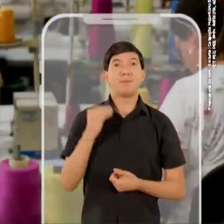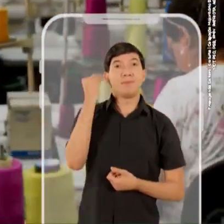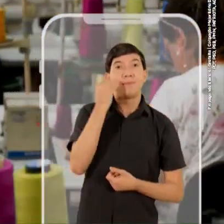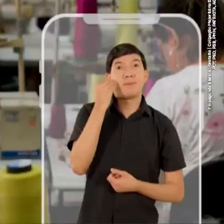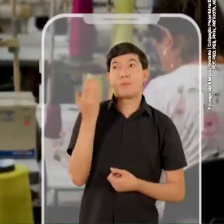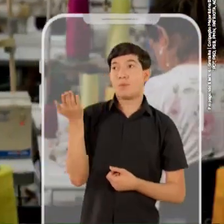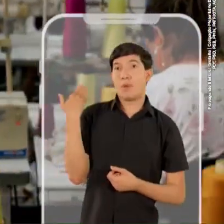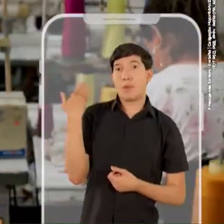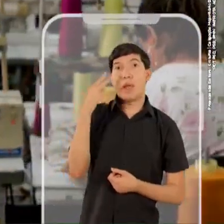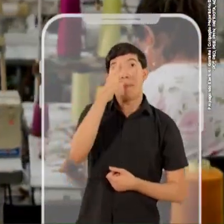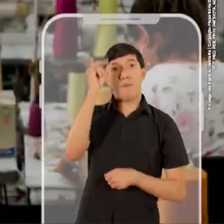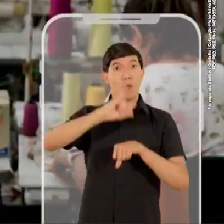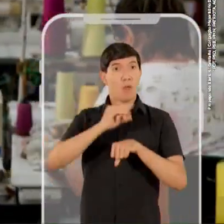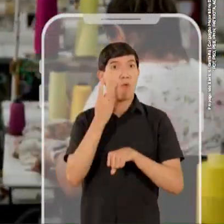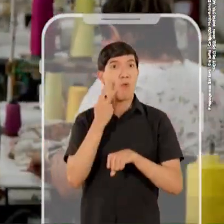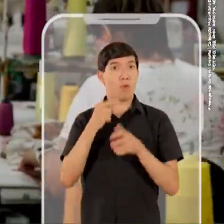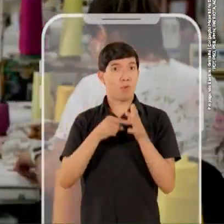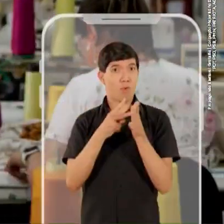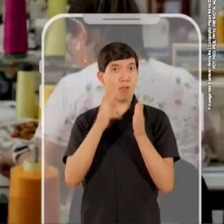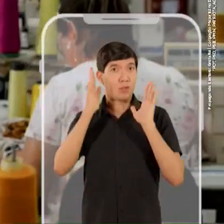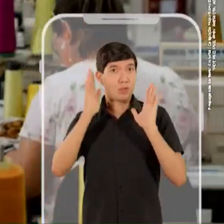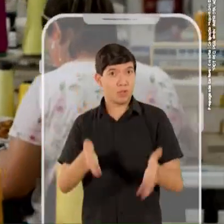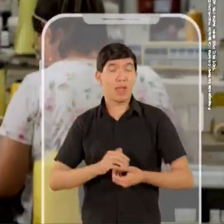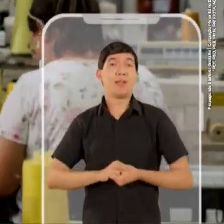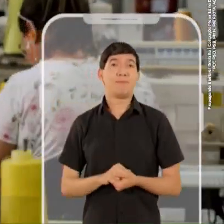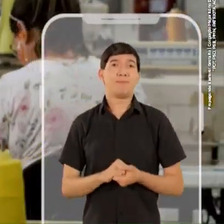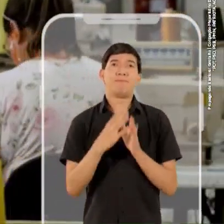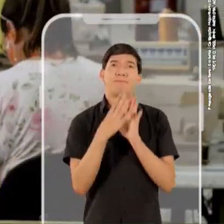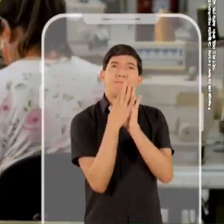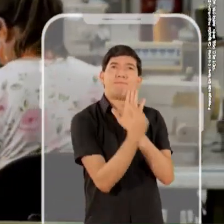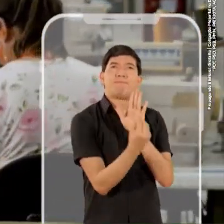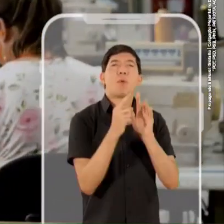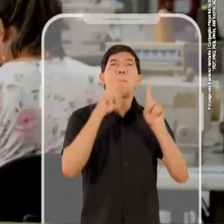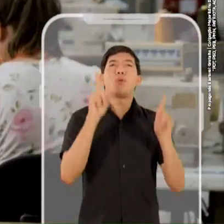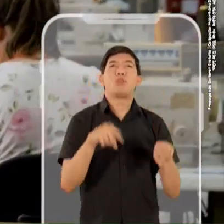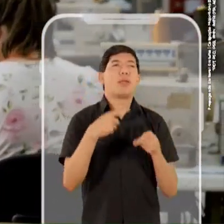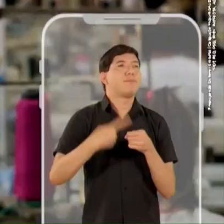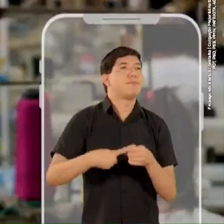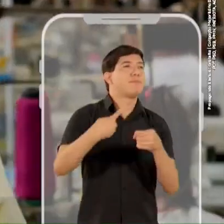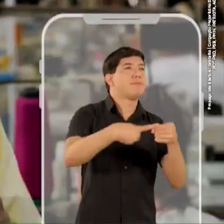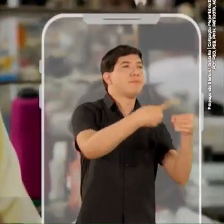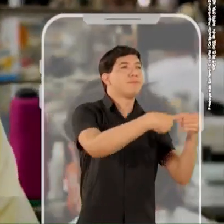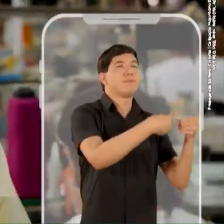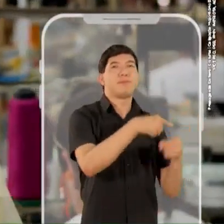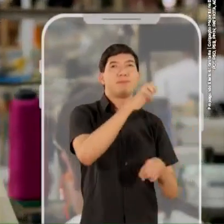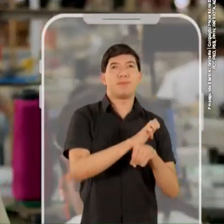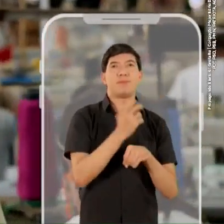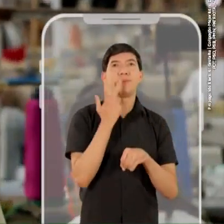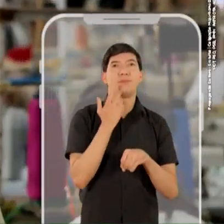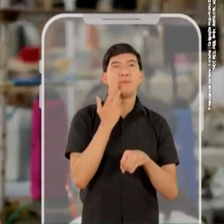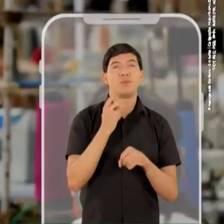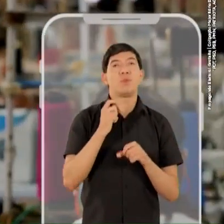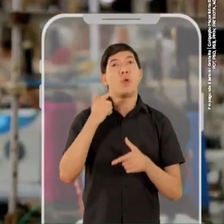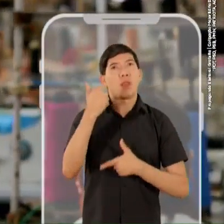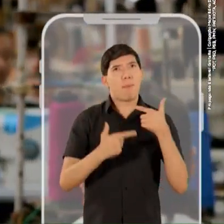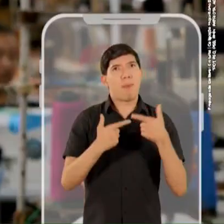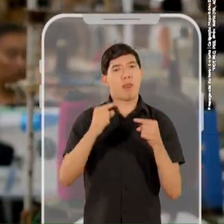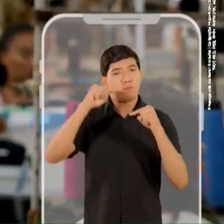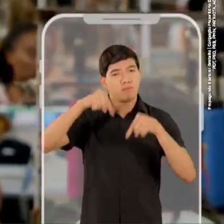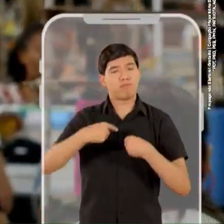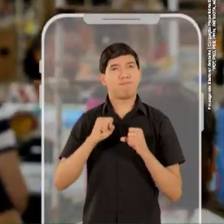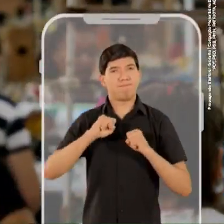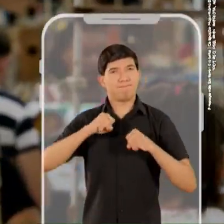como prefeito de Fortaleza por duas vezes e levar para cada região do estado, porque é o trabalho que faz a